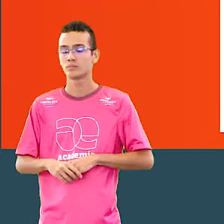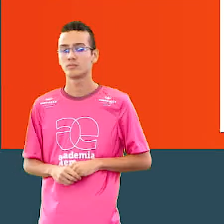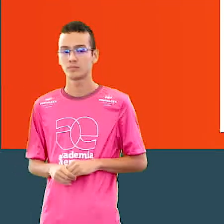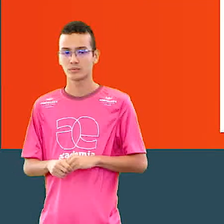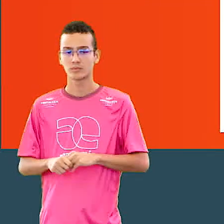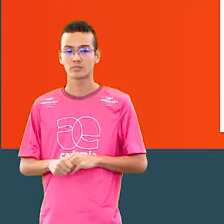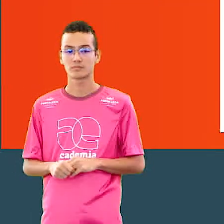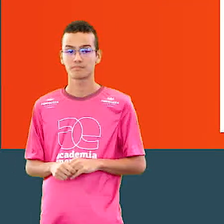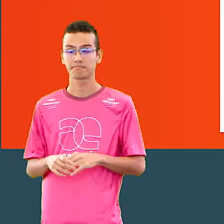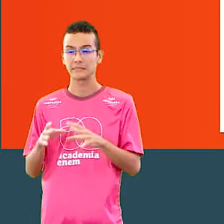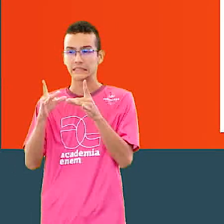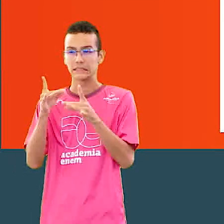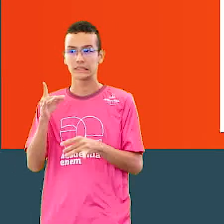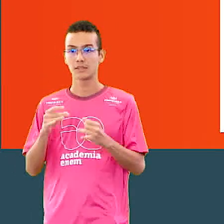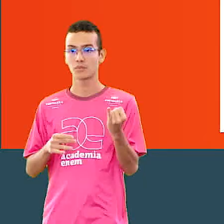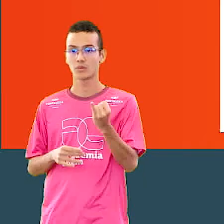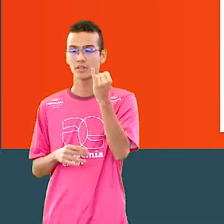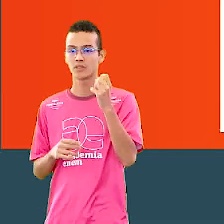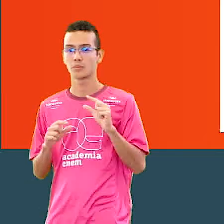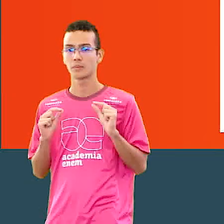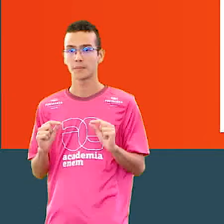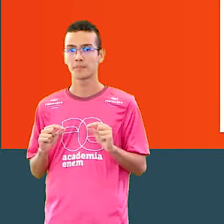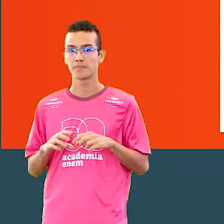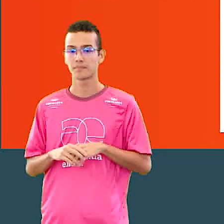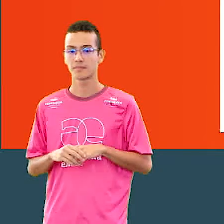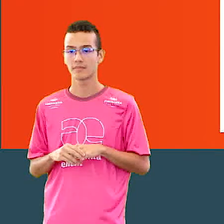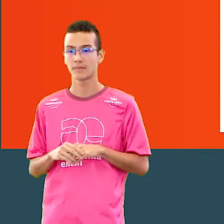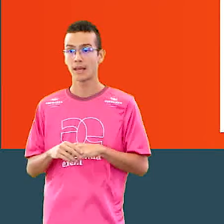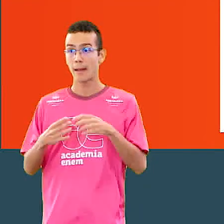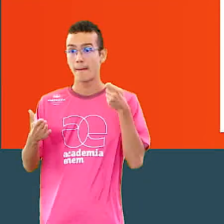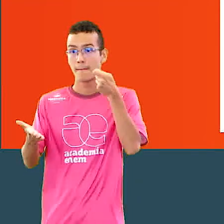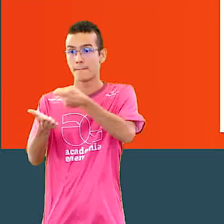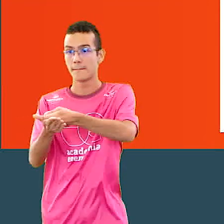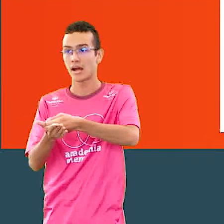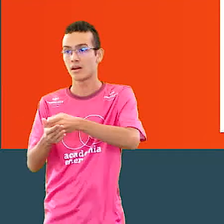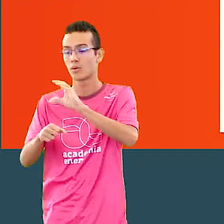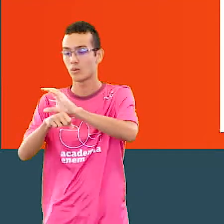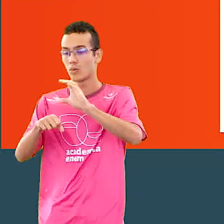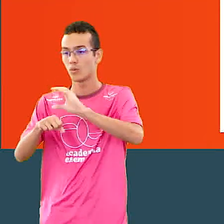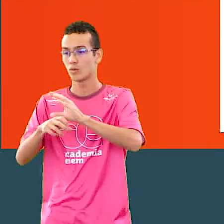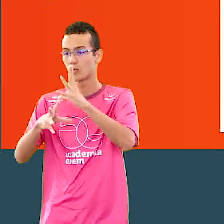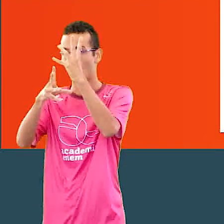Outro detalhe importante, paga totalmente o curso, também de medicina.